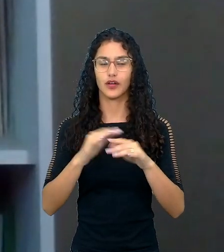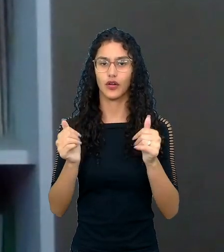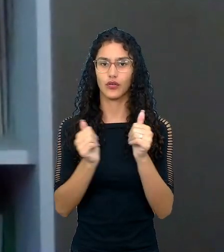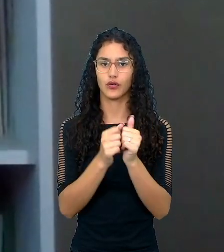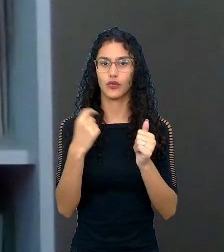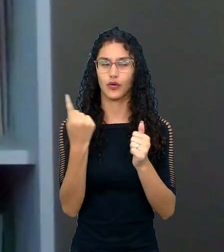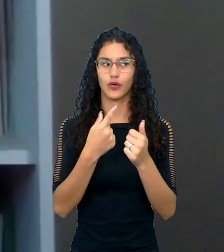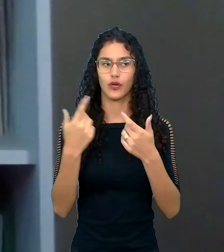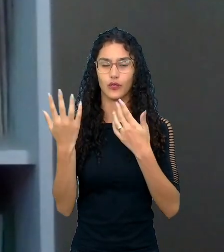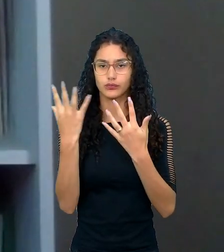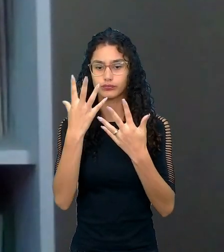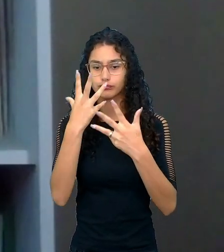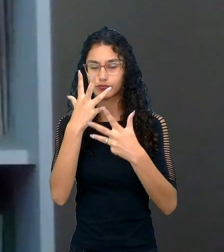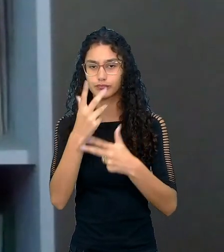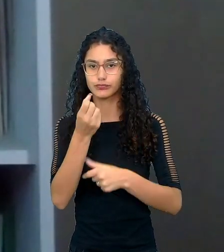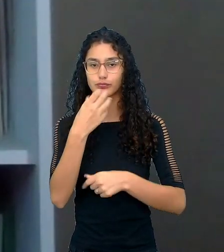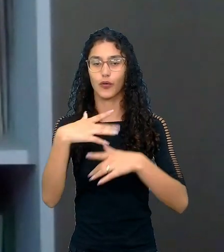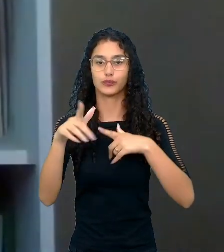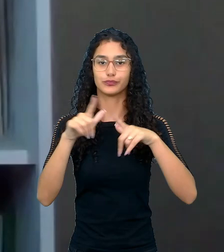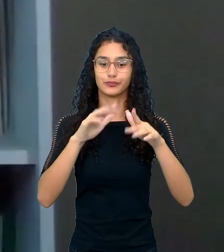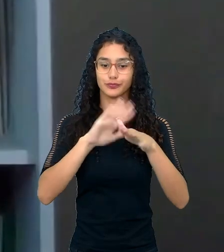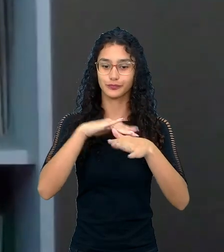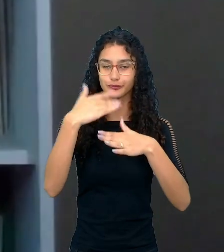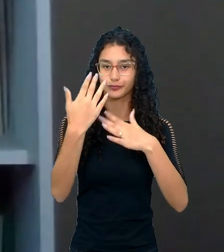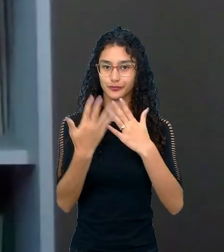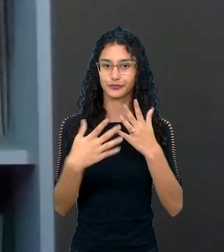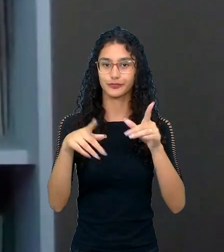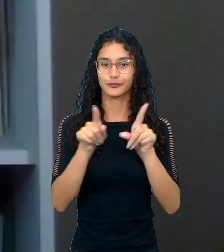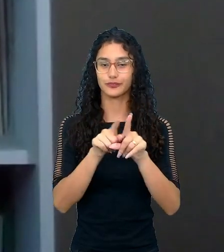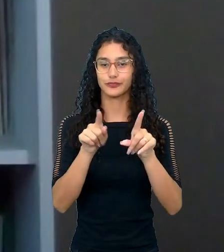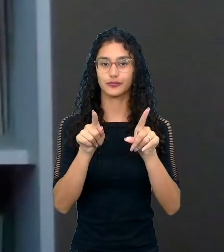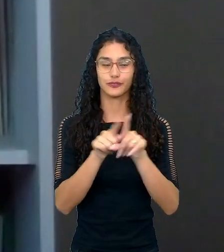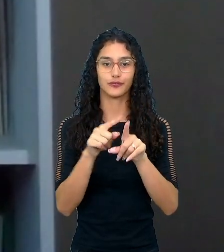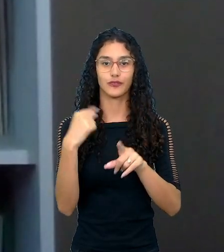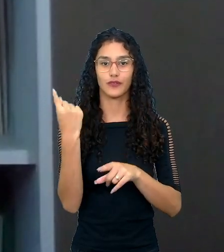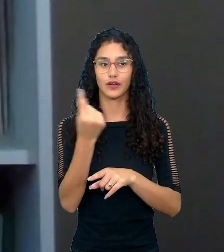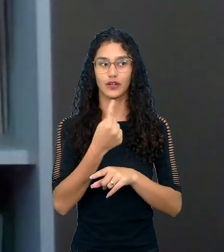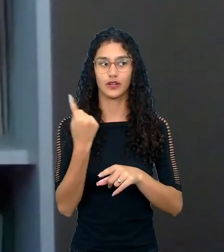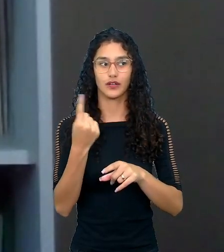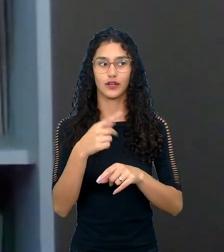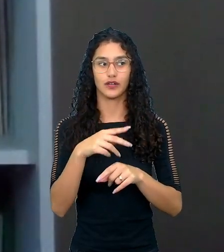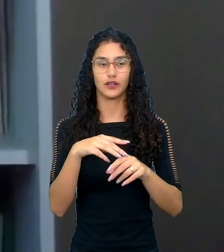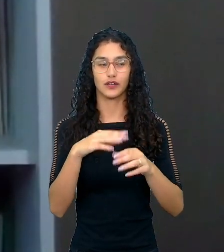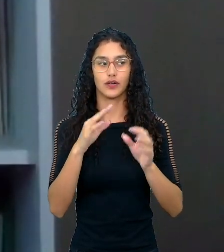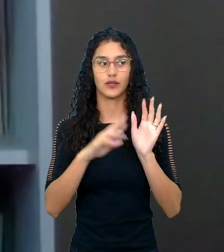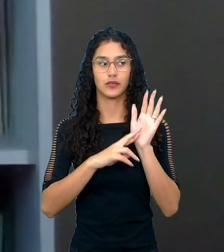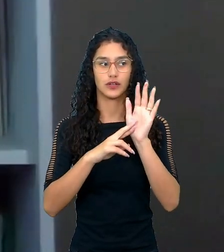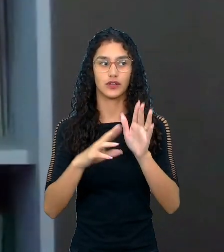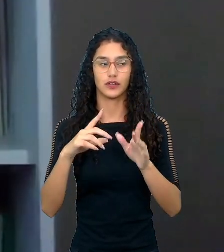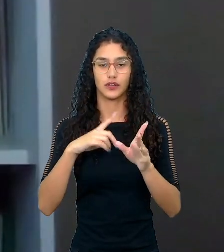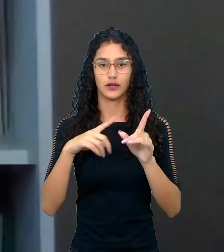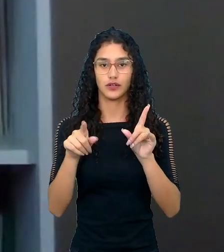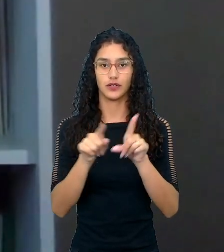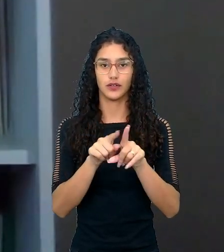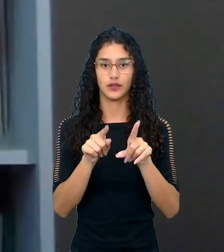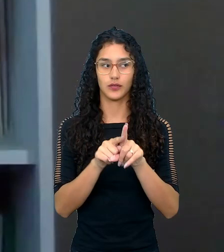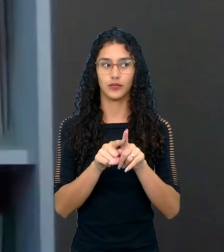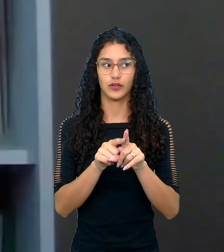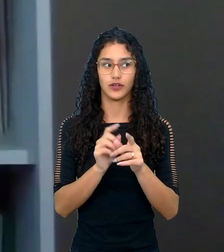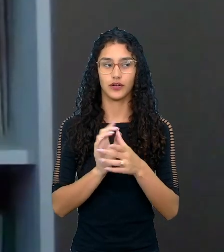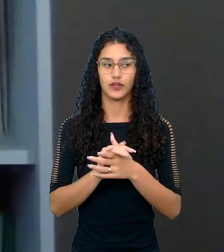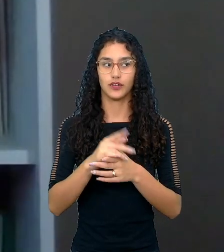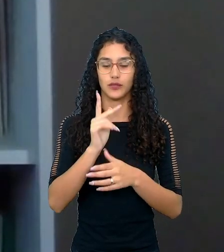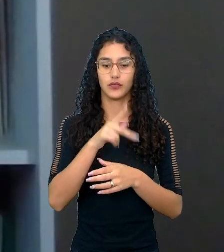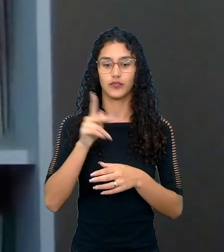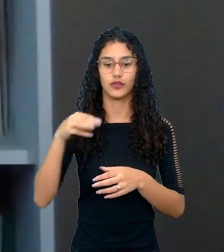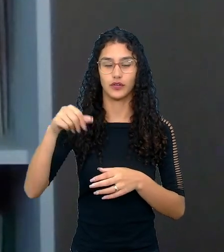belíssimo trabalho, né, na tradução aqui de Libras da nossa apresentação. Eu sou a professora